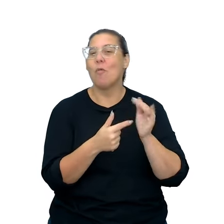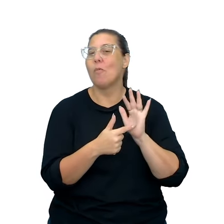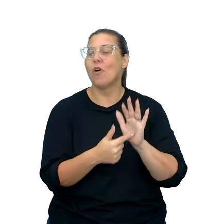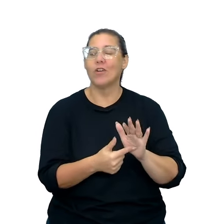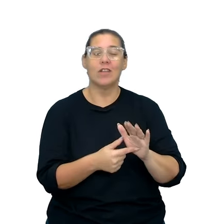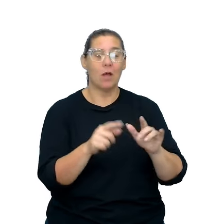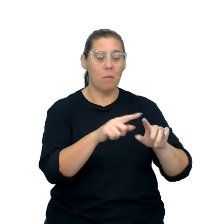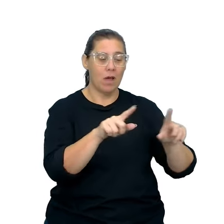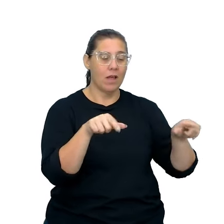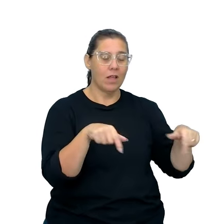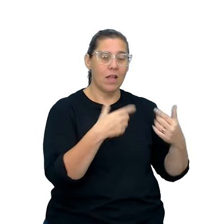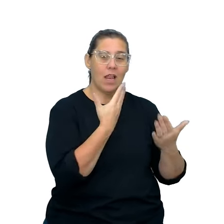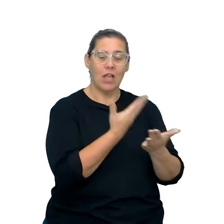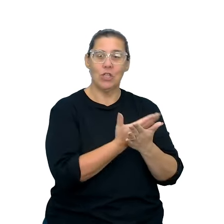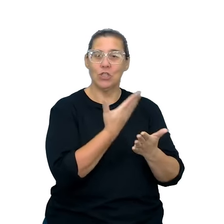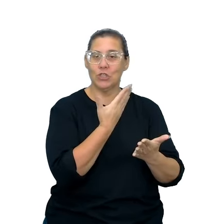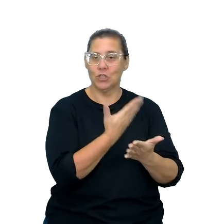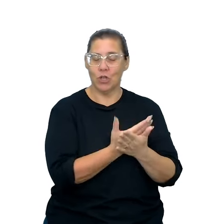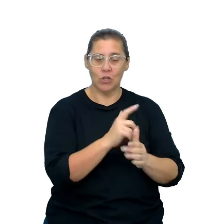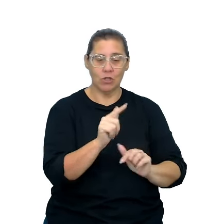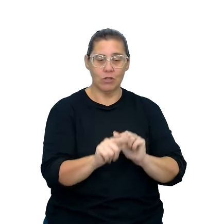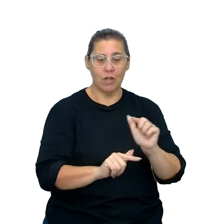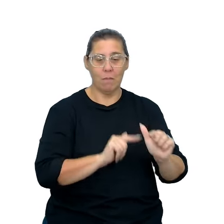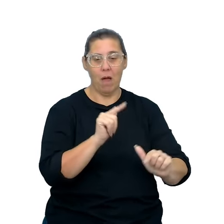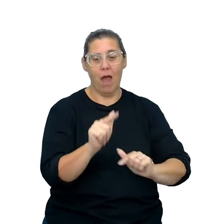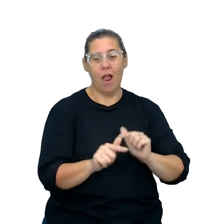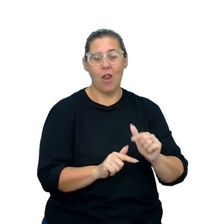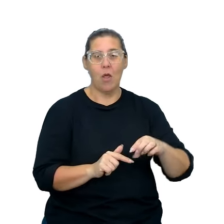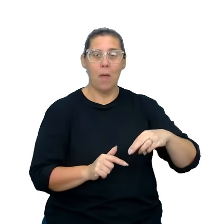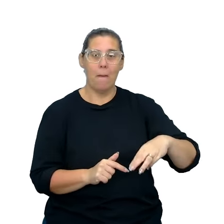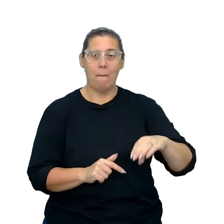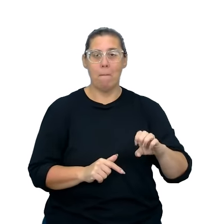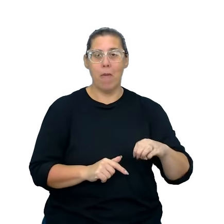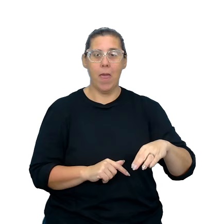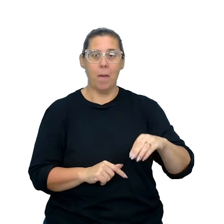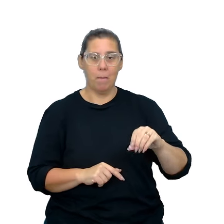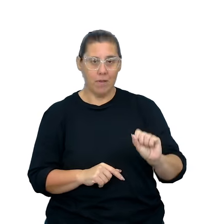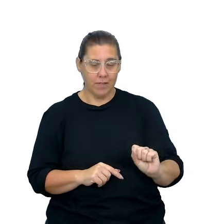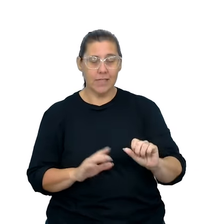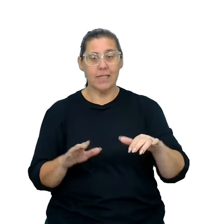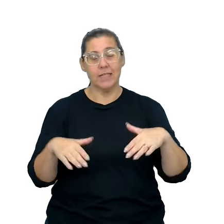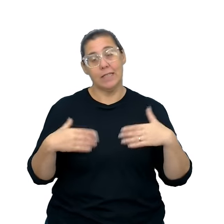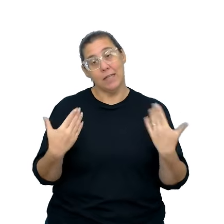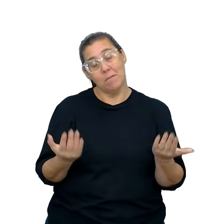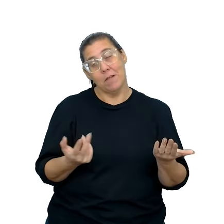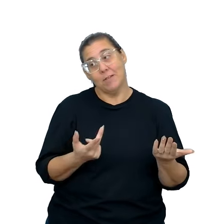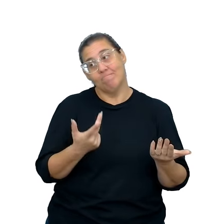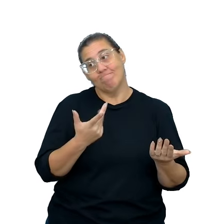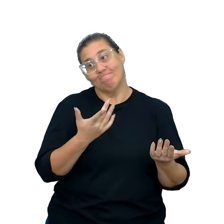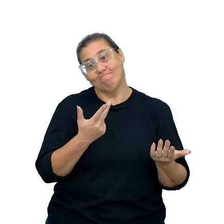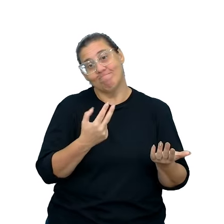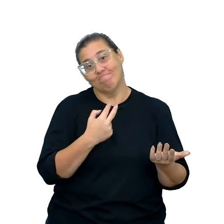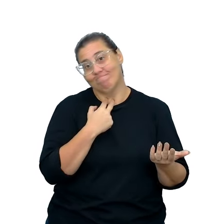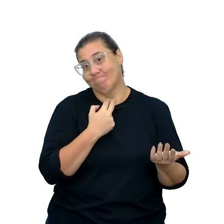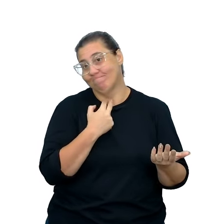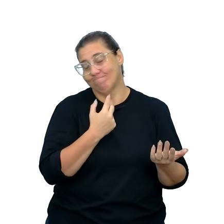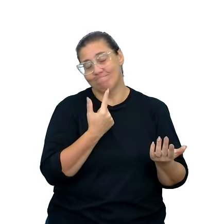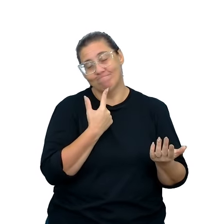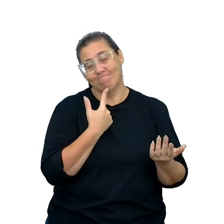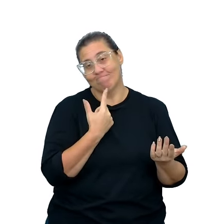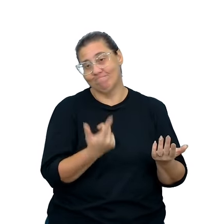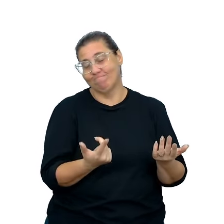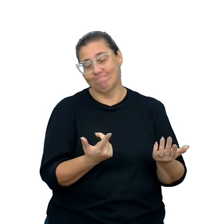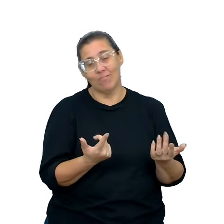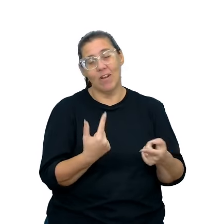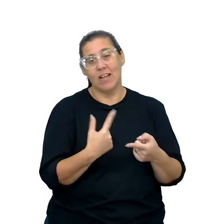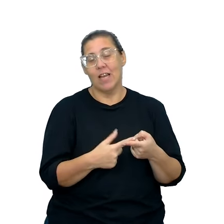de aula esse trabalho com gêneros memes, tá bom? Então, eu não posso aqui, como eu já disse, né, dar os detalhes,